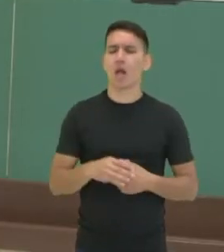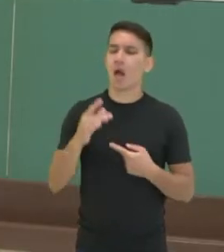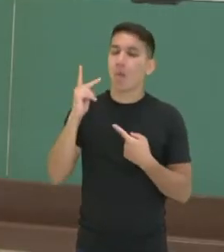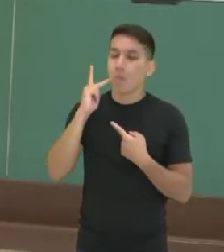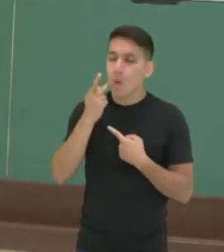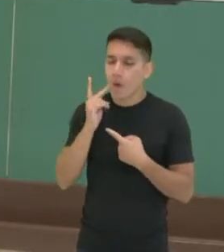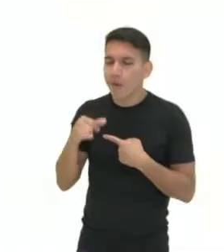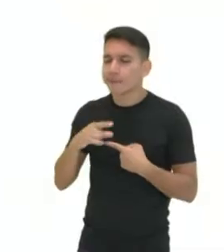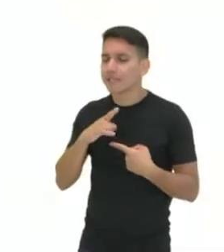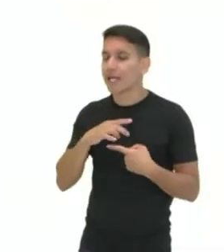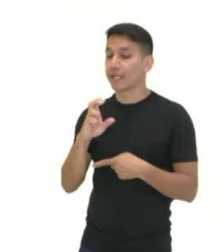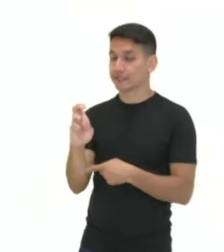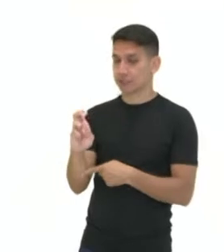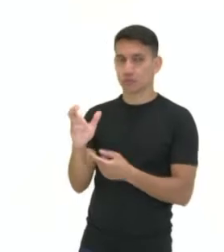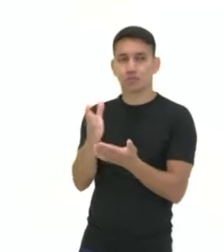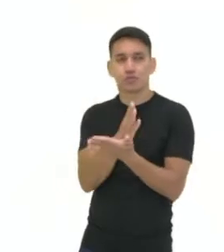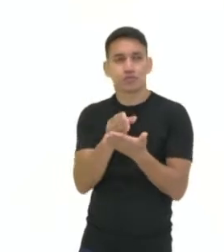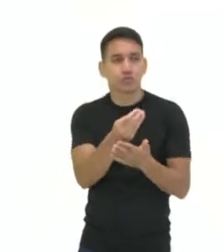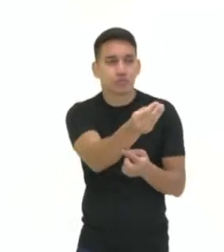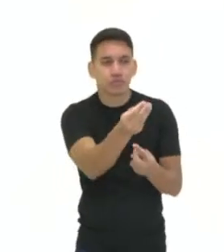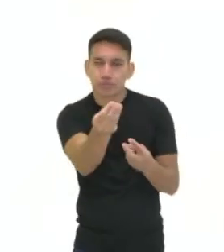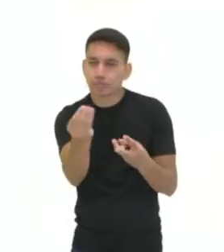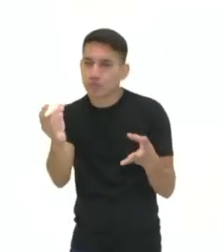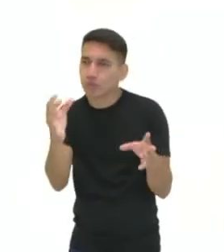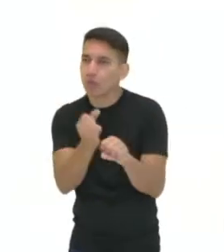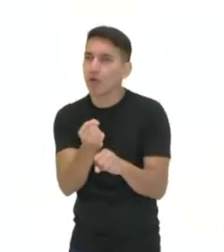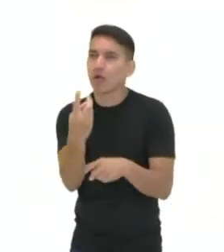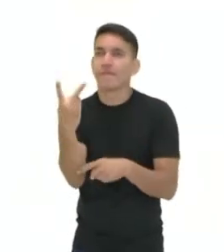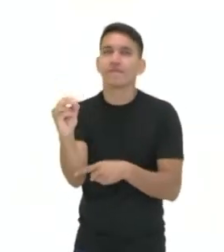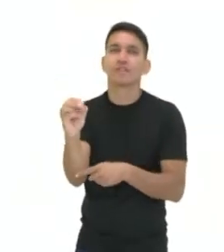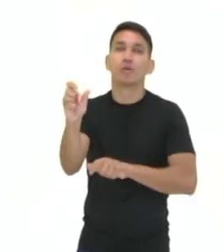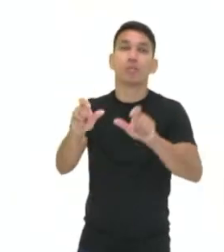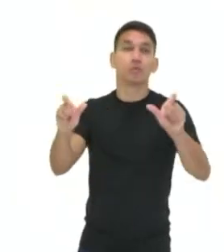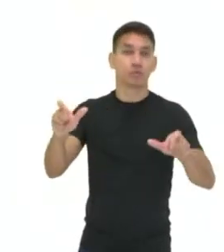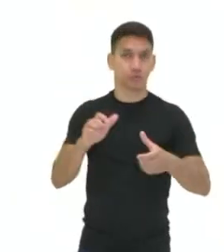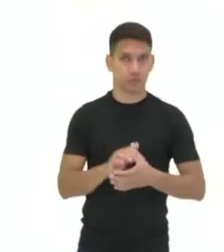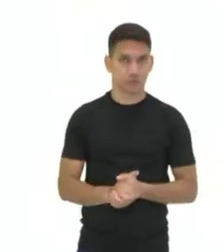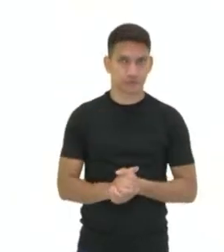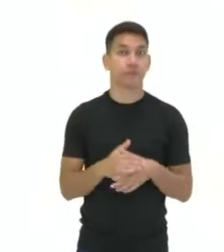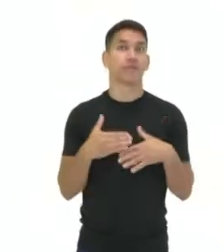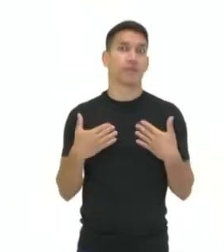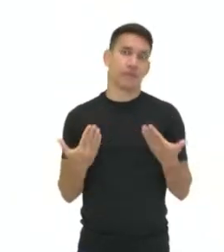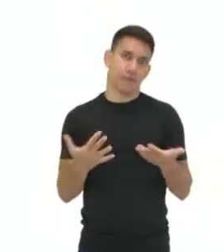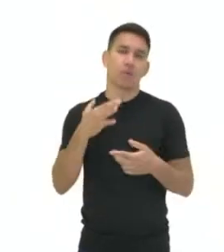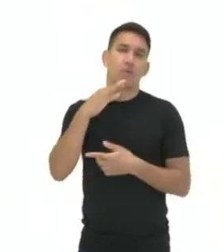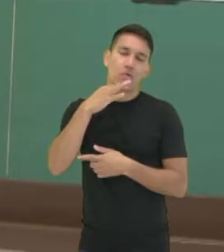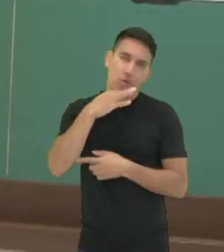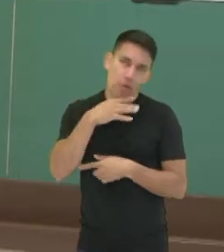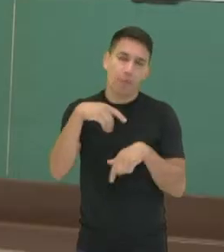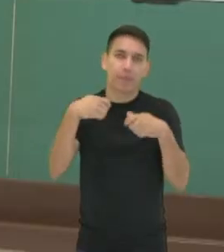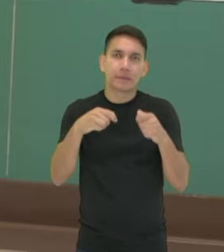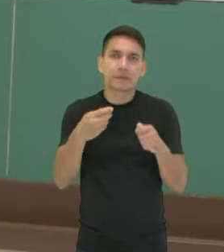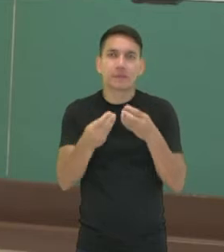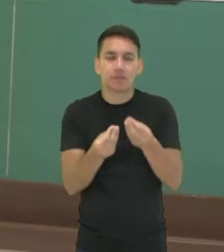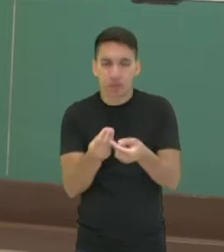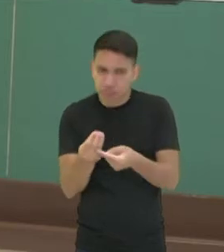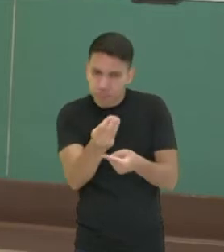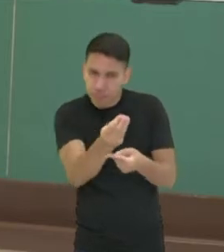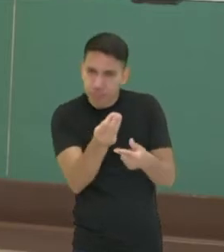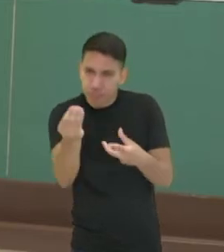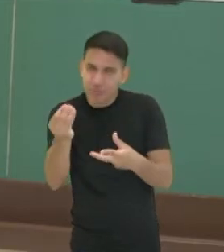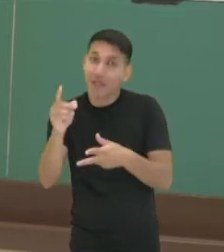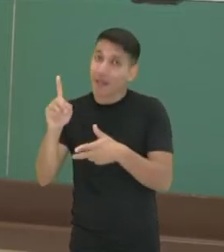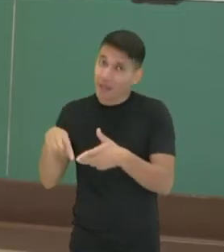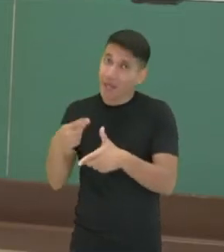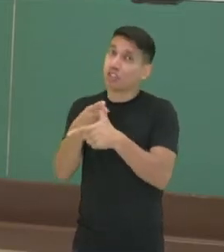chocolate para repartir com 20 pessoas, tá? Então, nós teríamos, obviamente, que fazer uma divisão, né? Se eu tenho